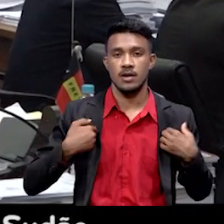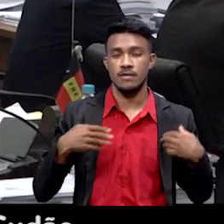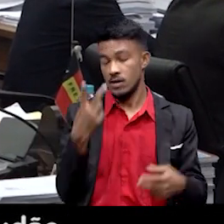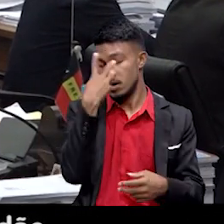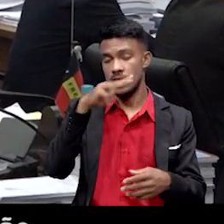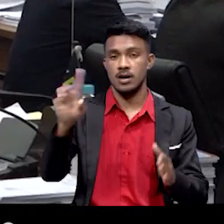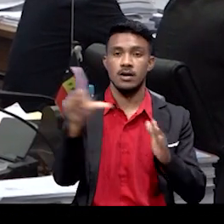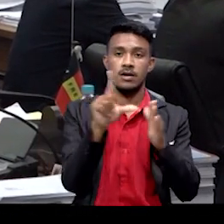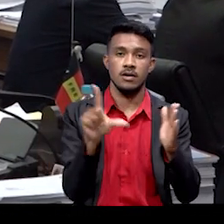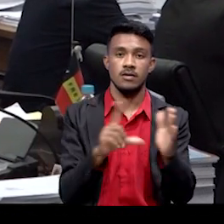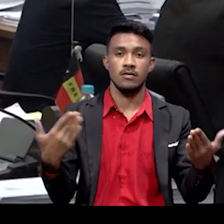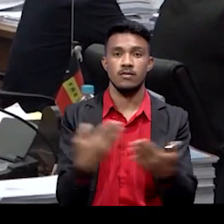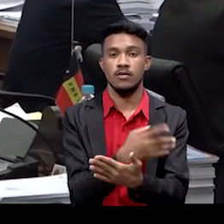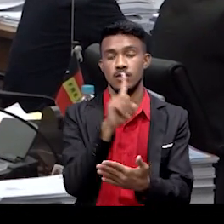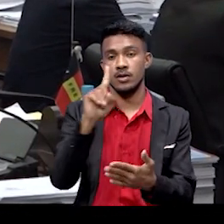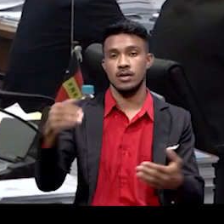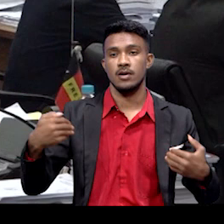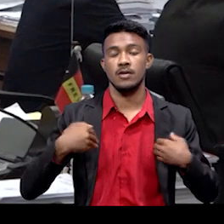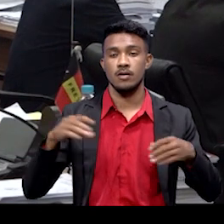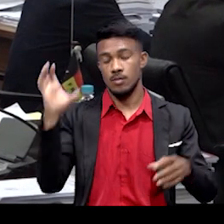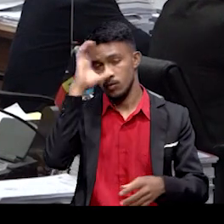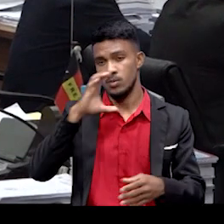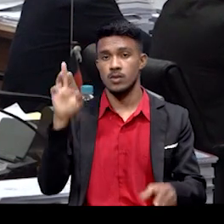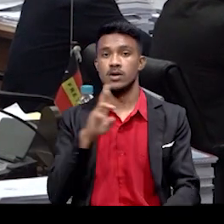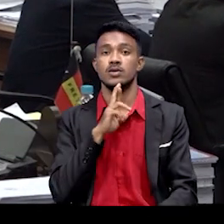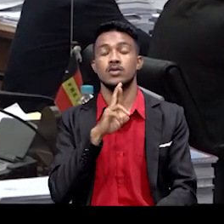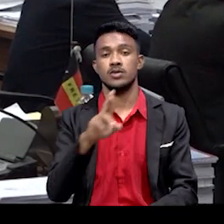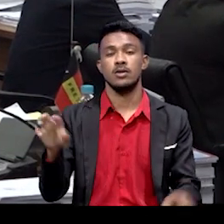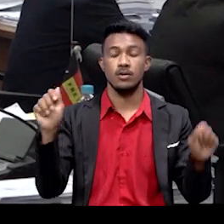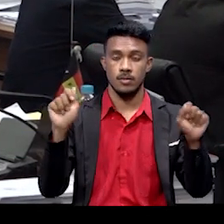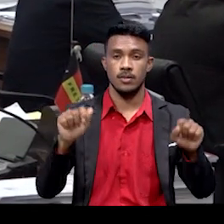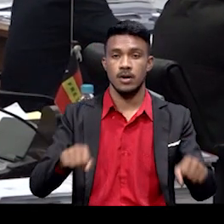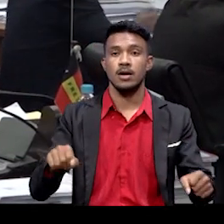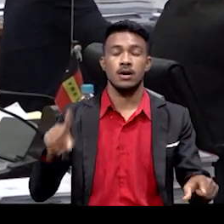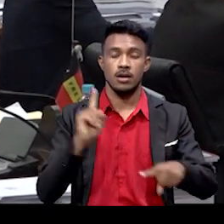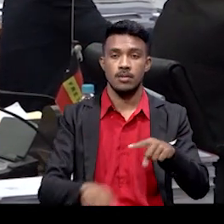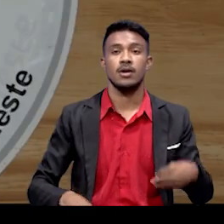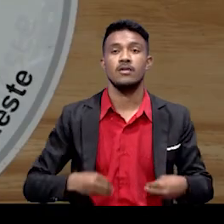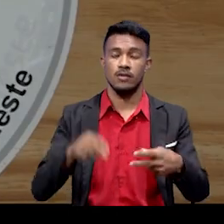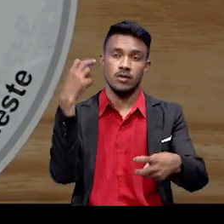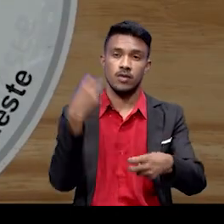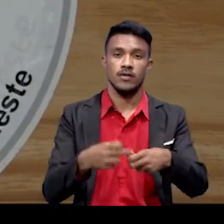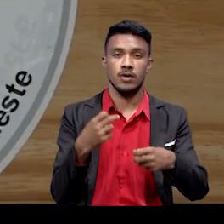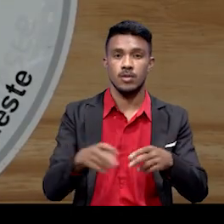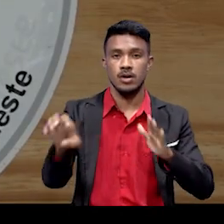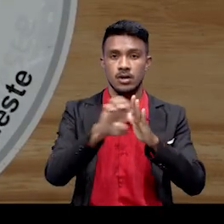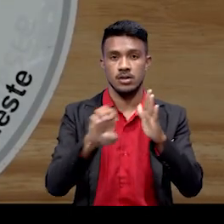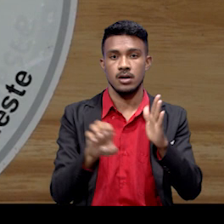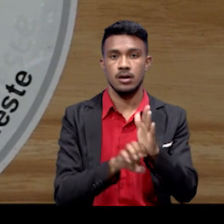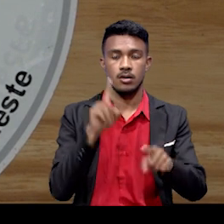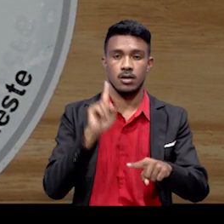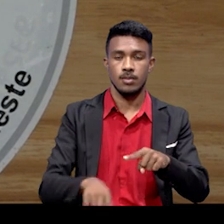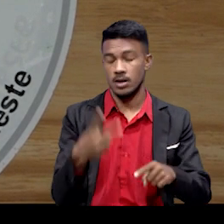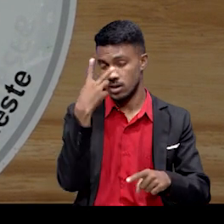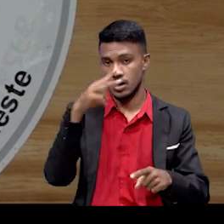lei fom ida, nebe ia balanço ou dibuka solução, atunu ne, labele fo prejuízo ba Estado, no labele hare